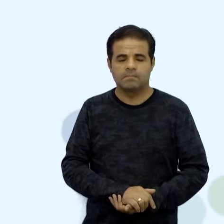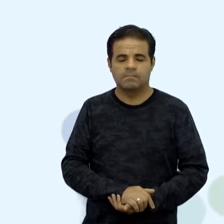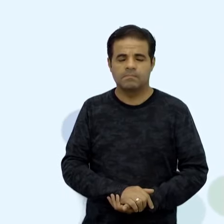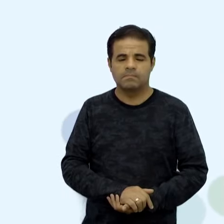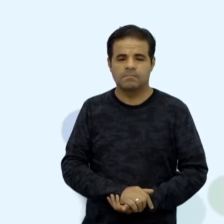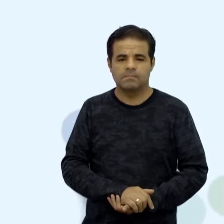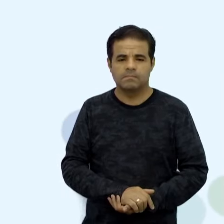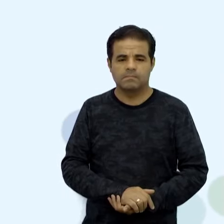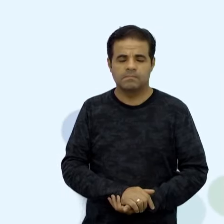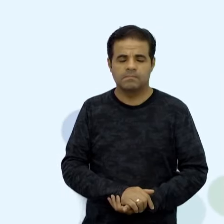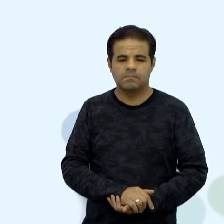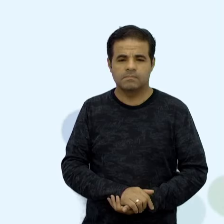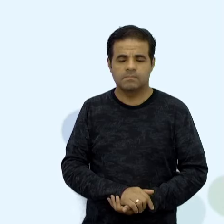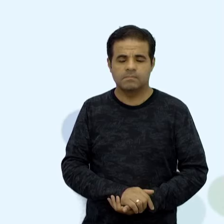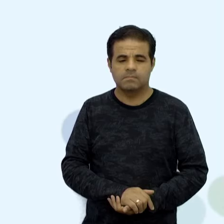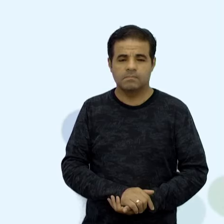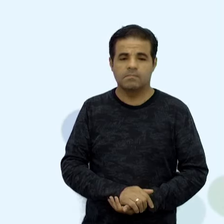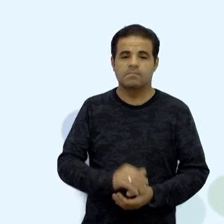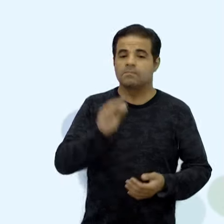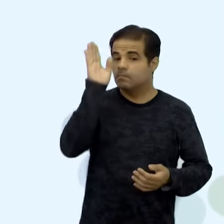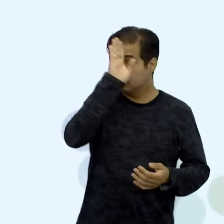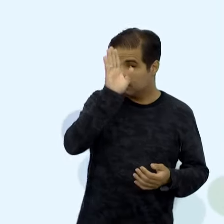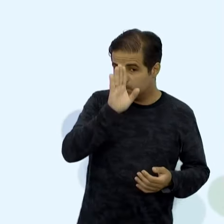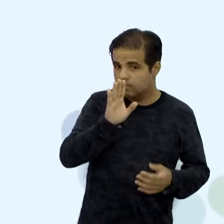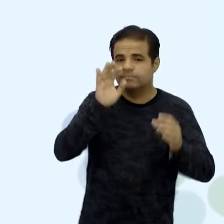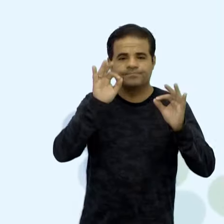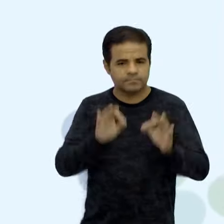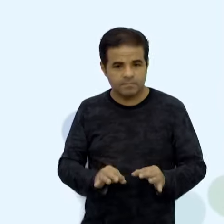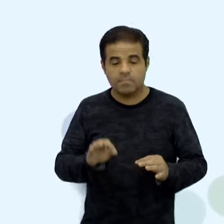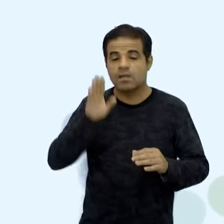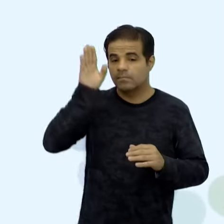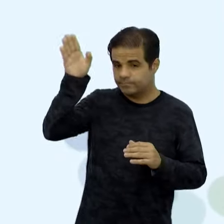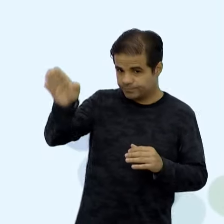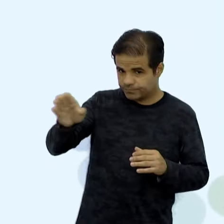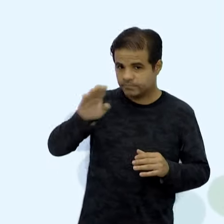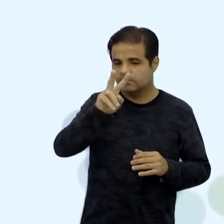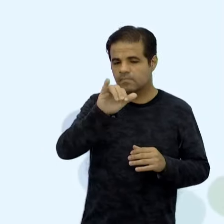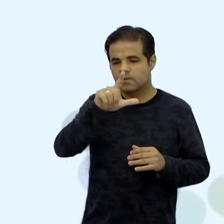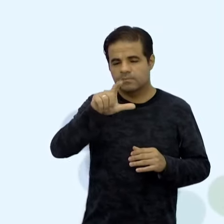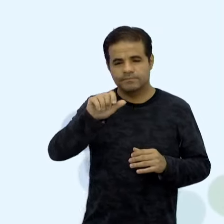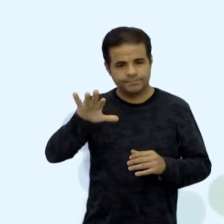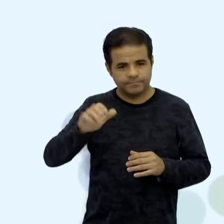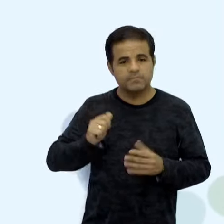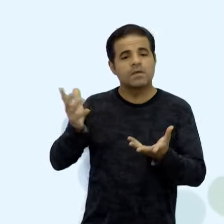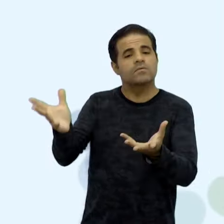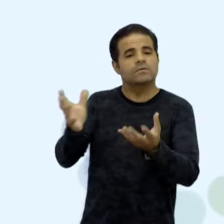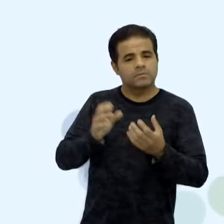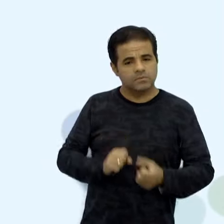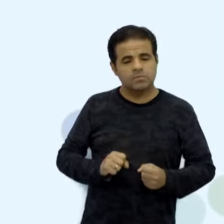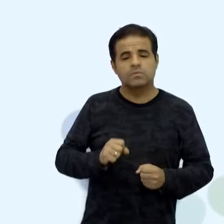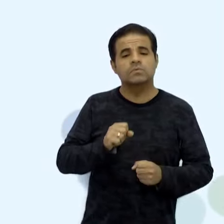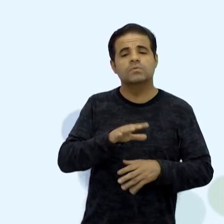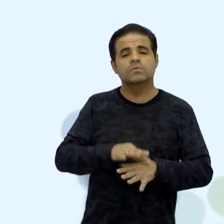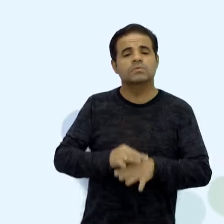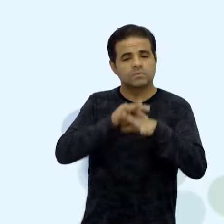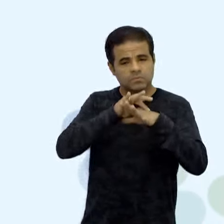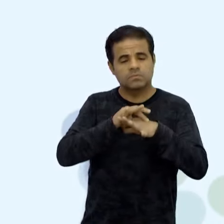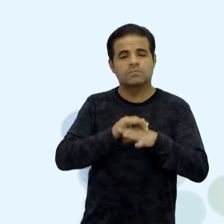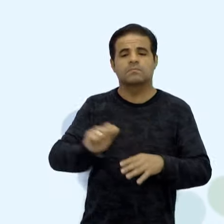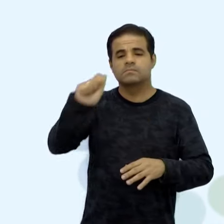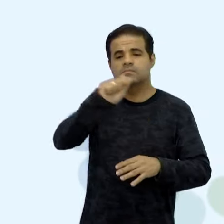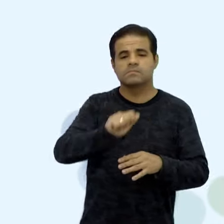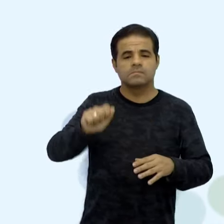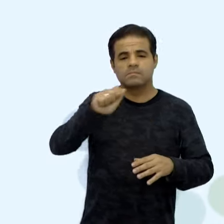pessoas. O Brasil de Fato esteve na Vila da Barca e foi recebido aí pela líder